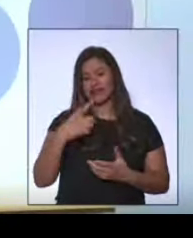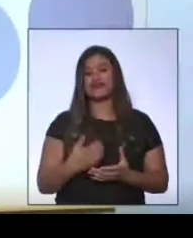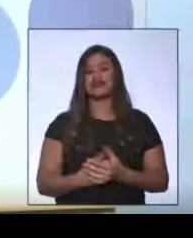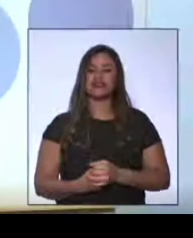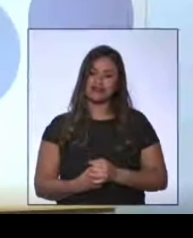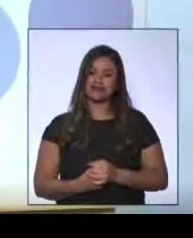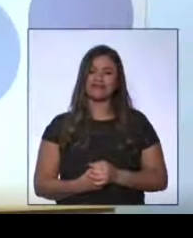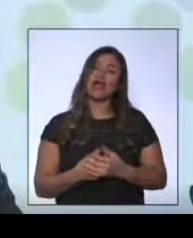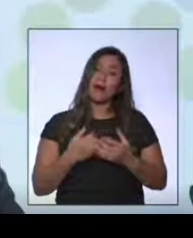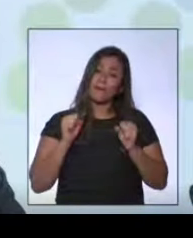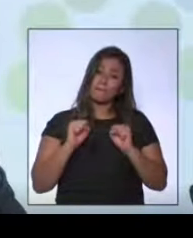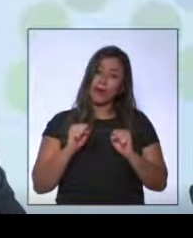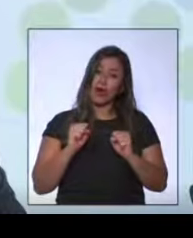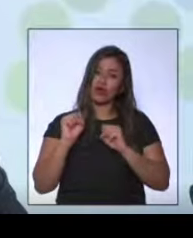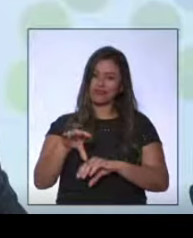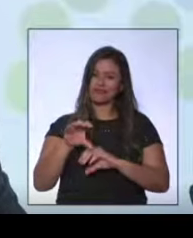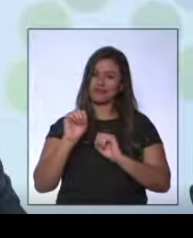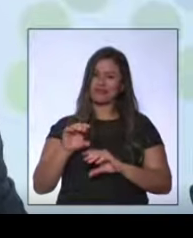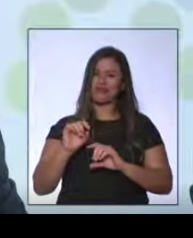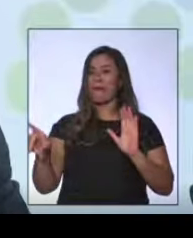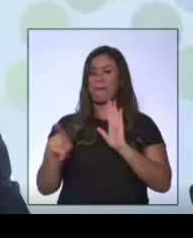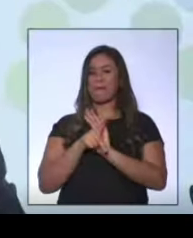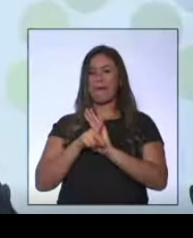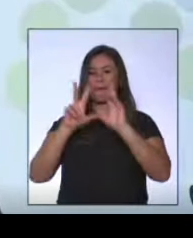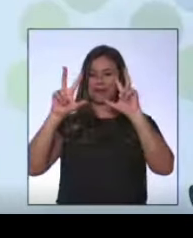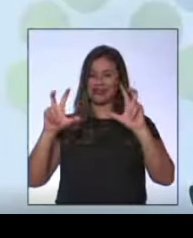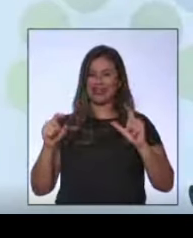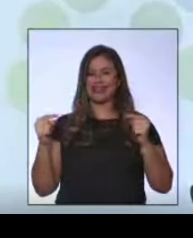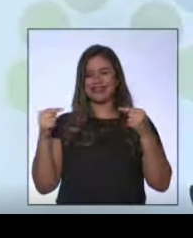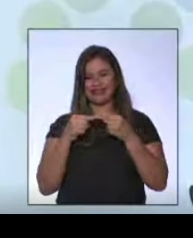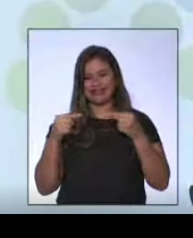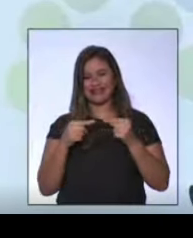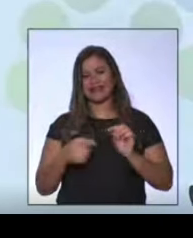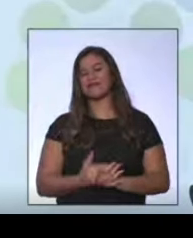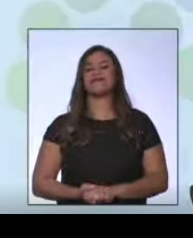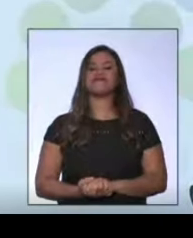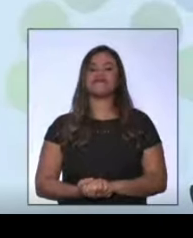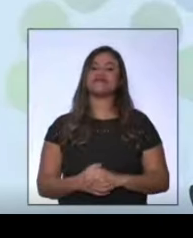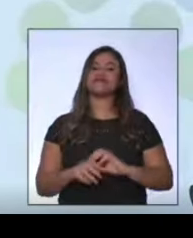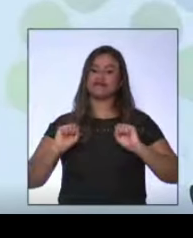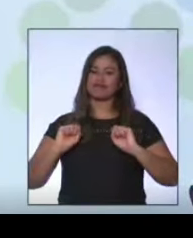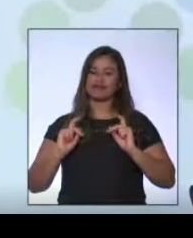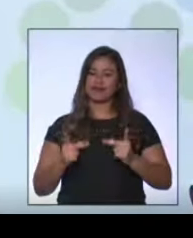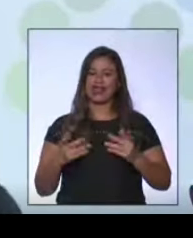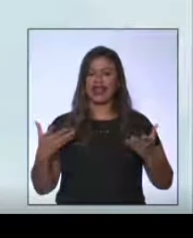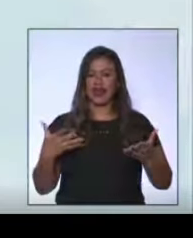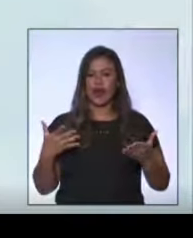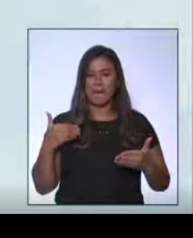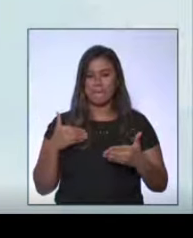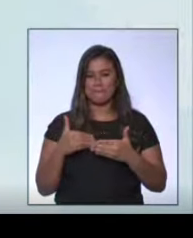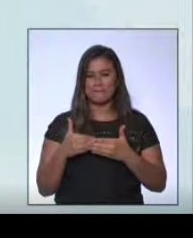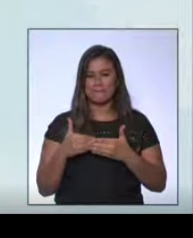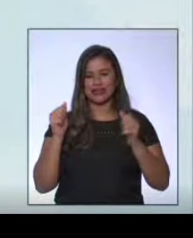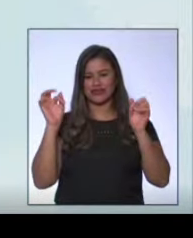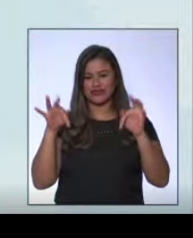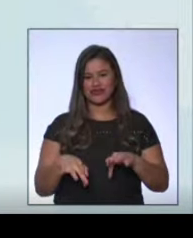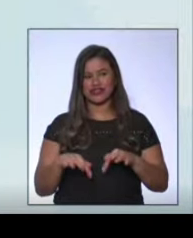Perfeito. Nas próximas aulas nos organizamos para isso. Então, vamos caminhar para finalizar a aula de hoje. Finalizando a